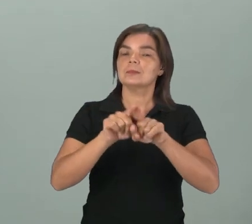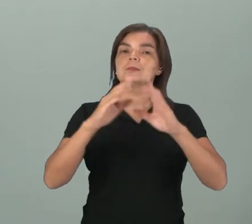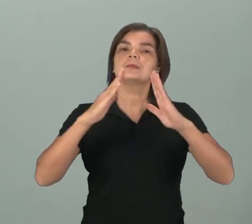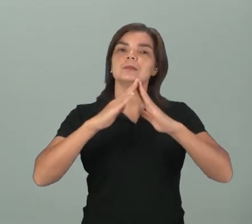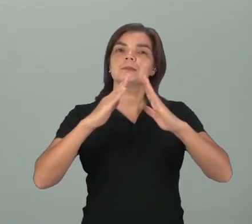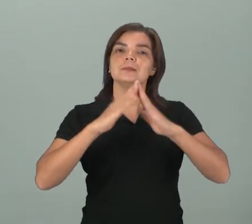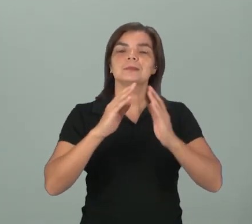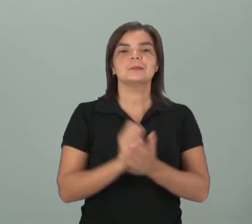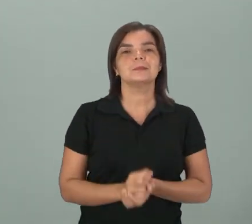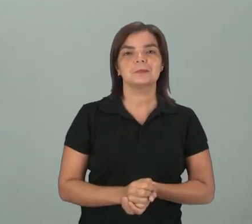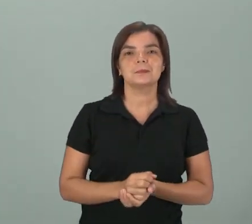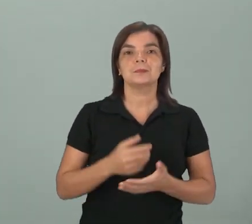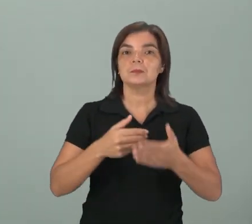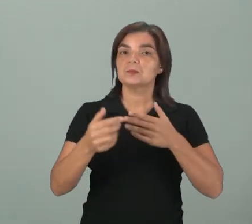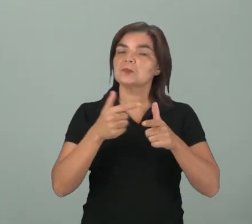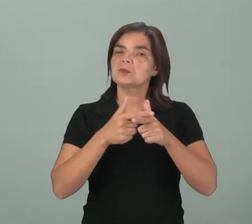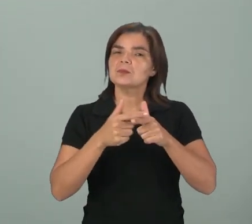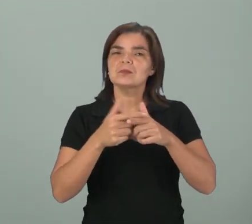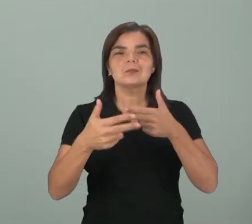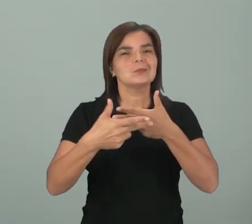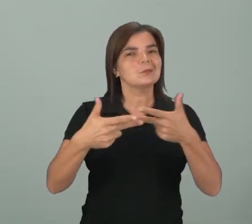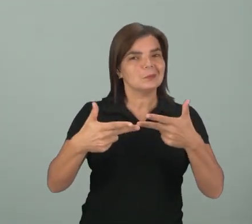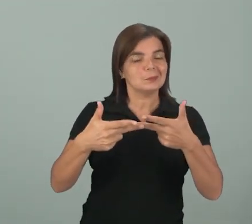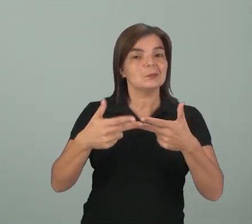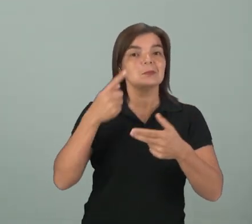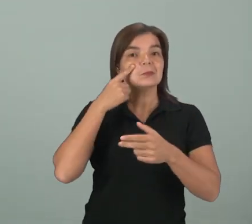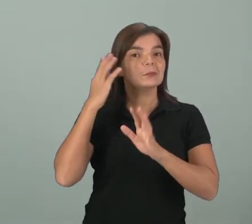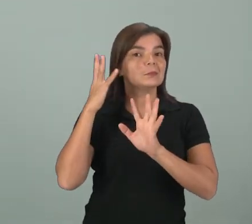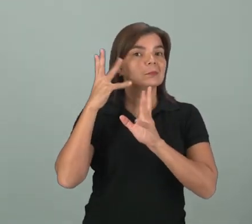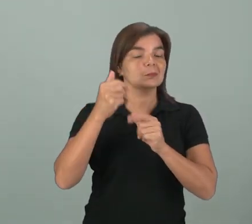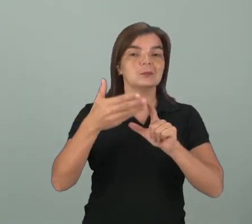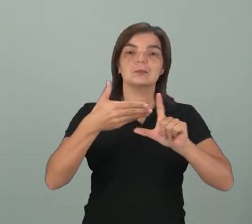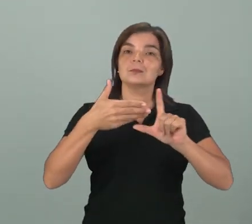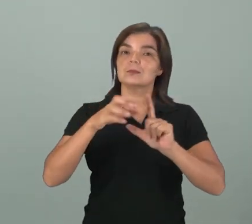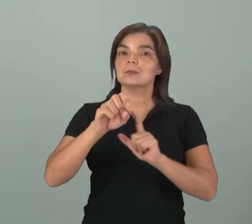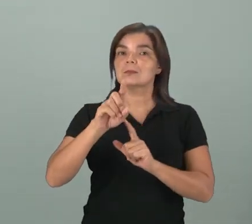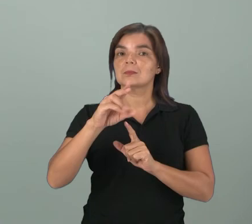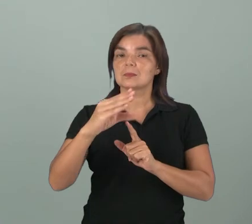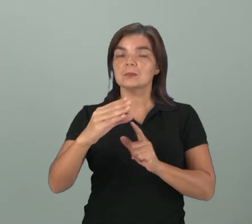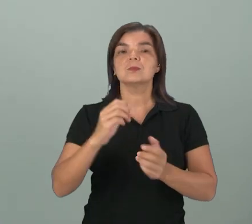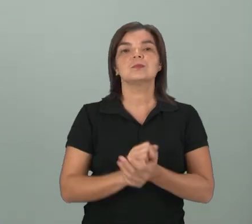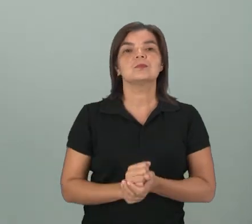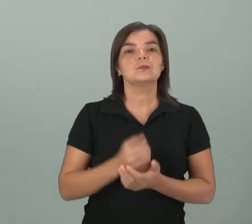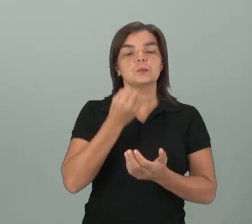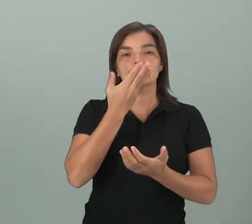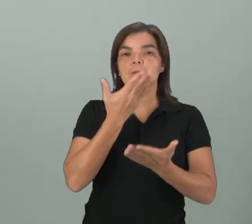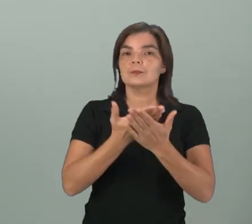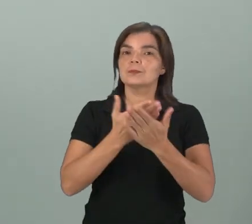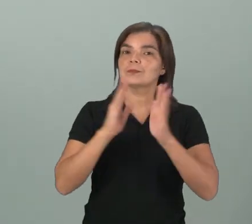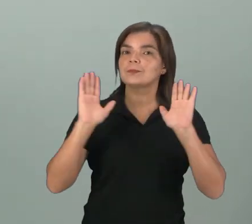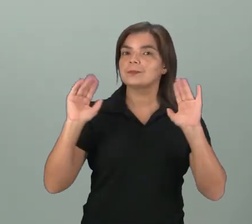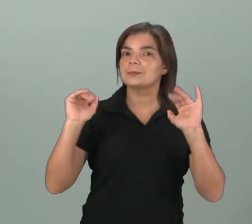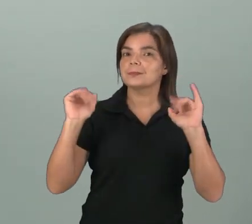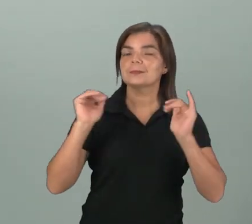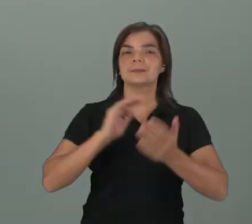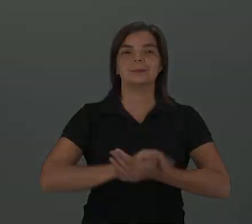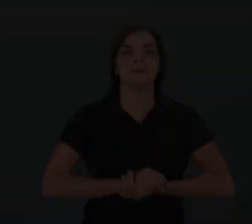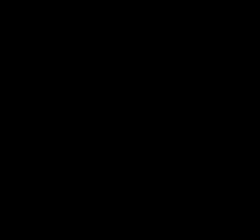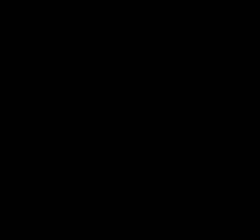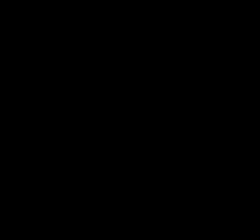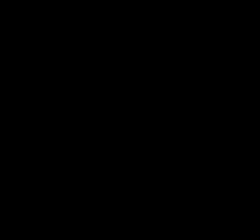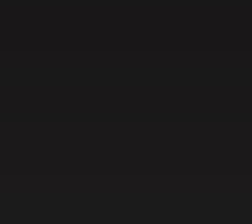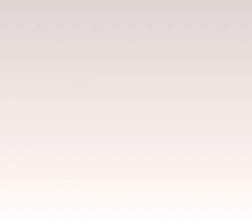casa. Então, qualquer problema, qualquer coisa, quero rever nossa aula, acesse a nossa plataforma Educ, bons estudos e até a próxima aula.